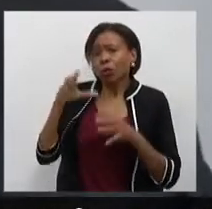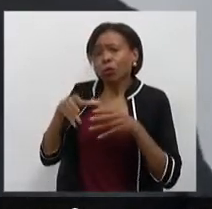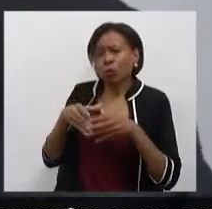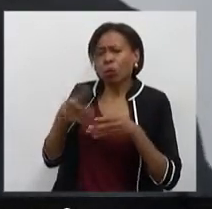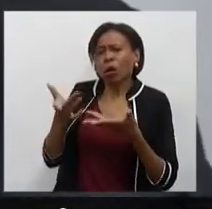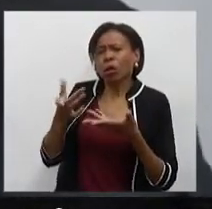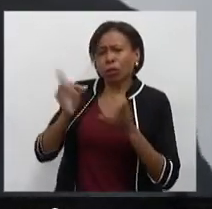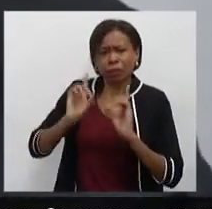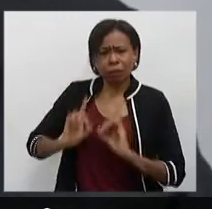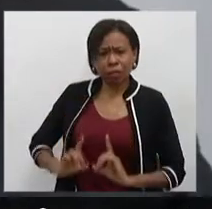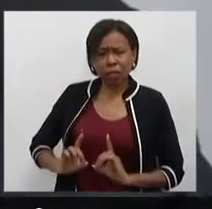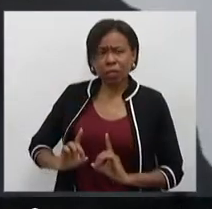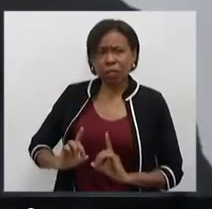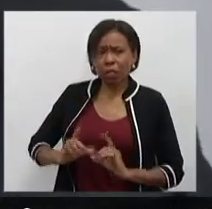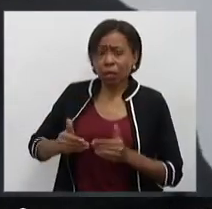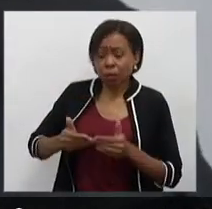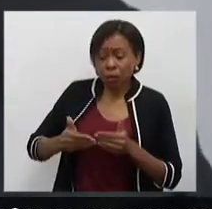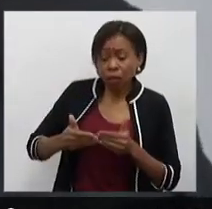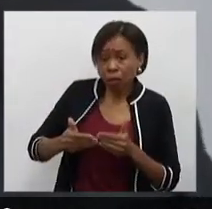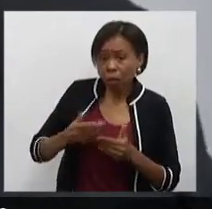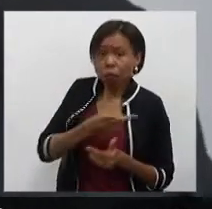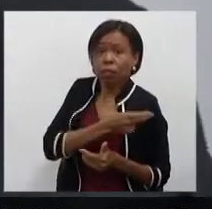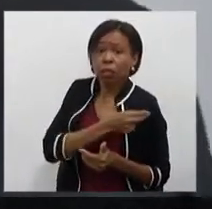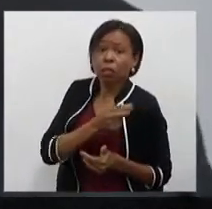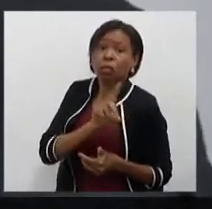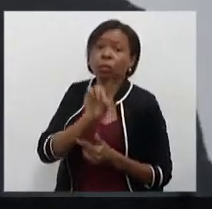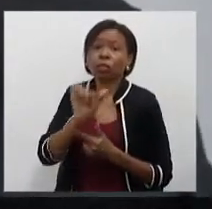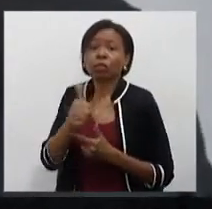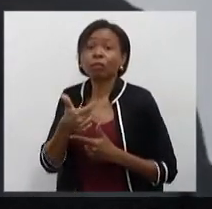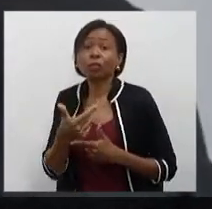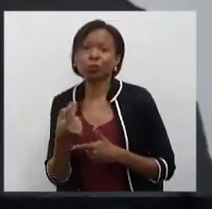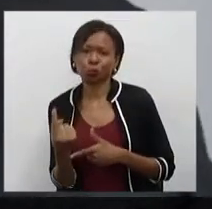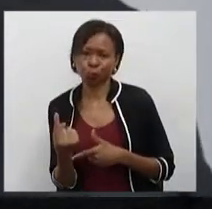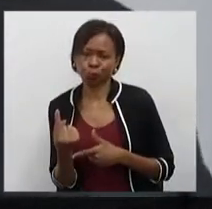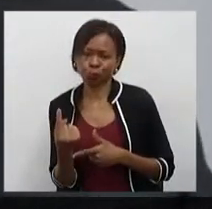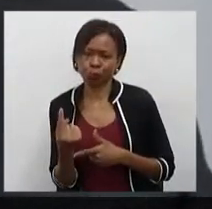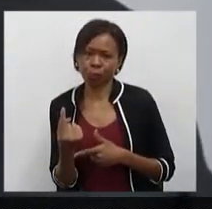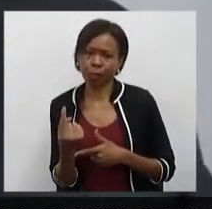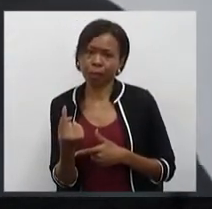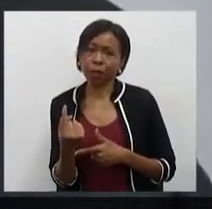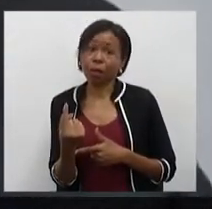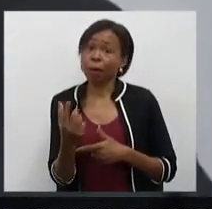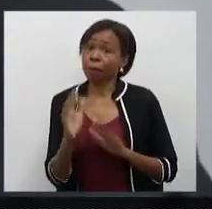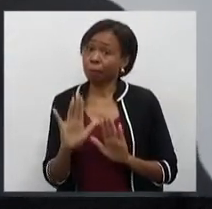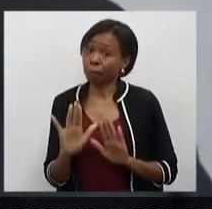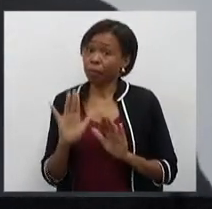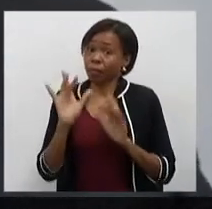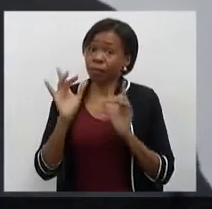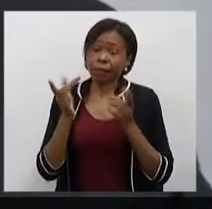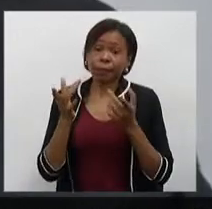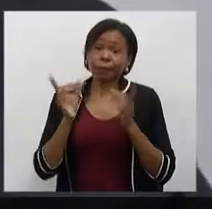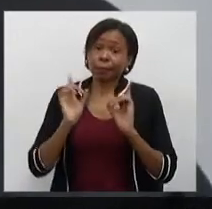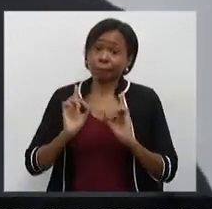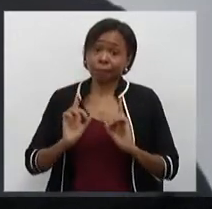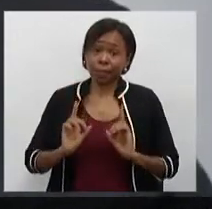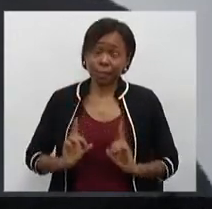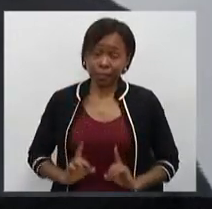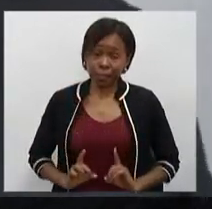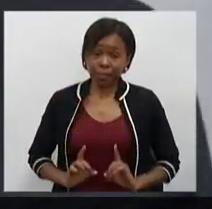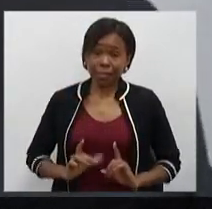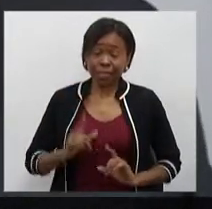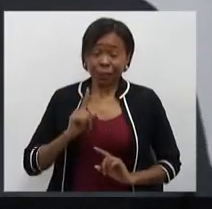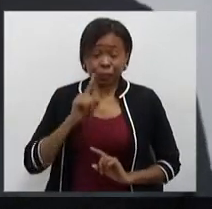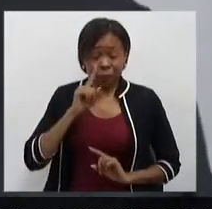21, no inciso 21, que é pessoas com deficiências permanente grave, Então, o intuito desse requerimento, lá